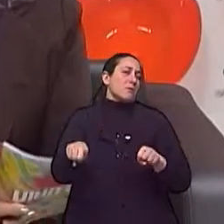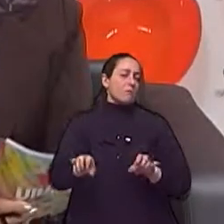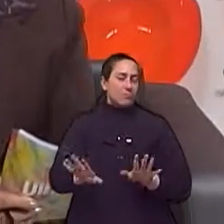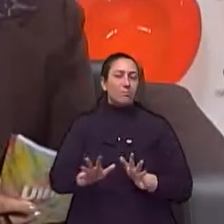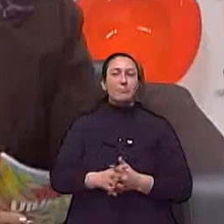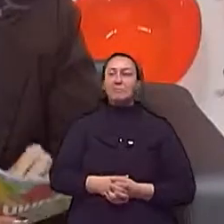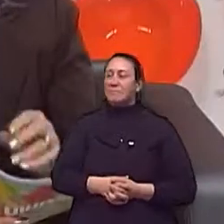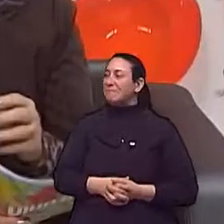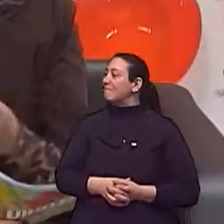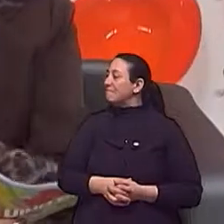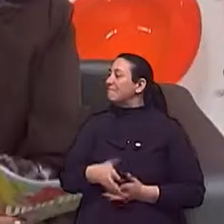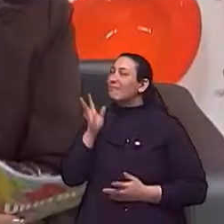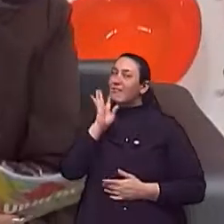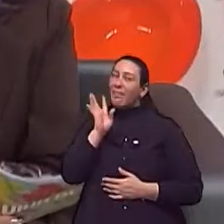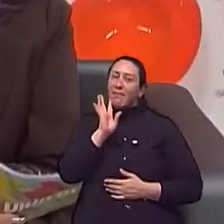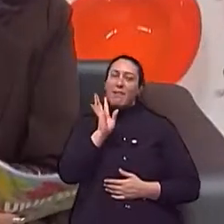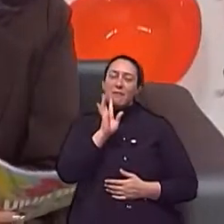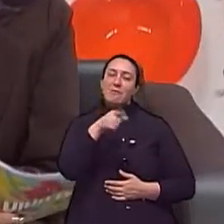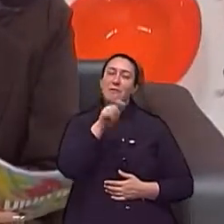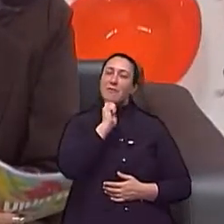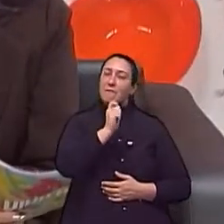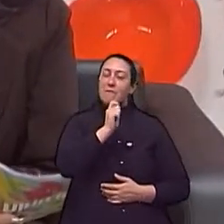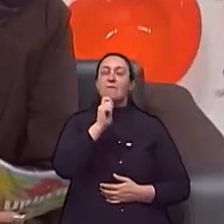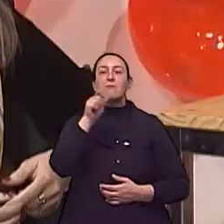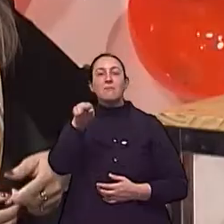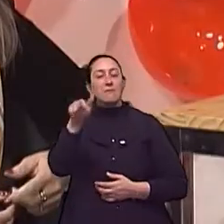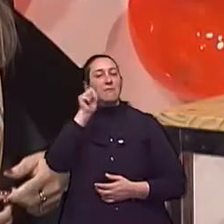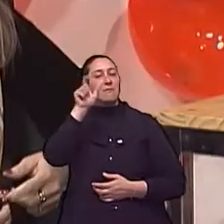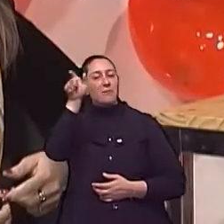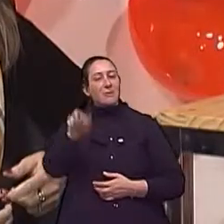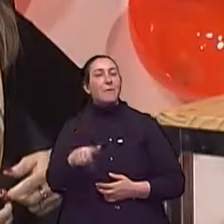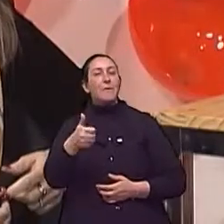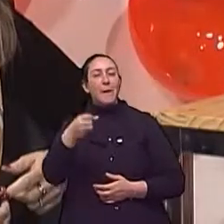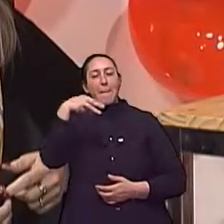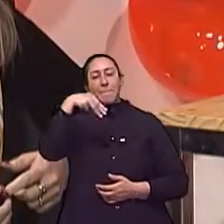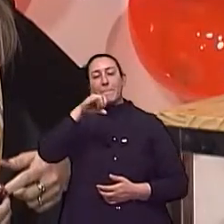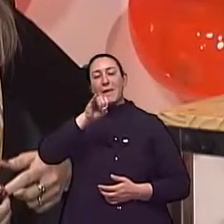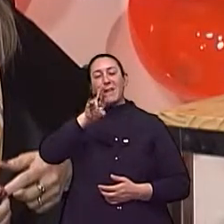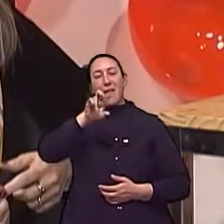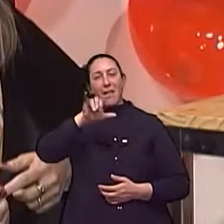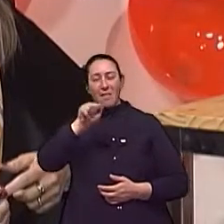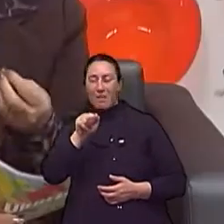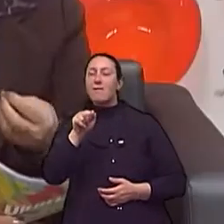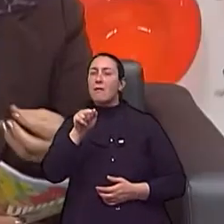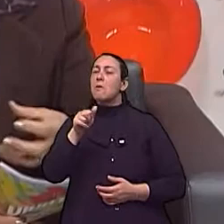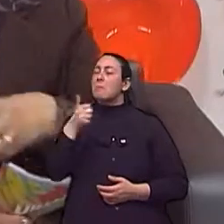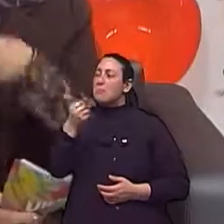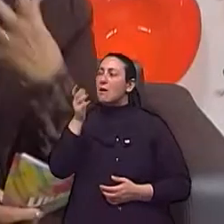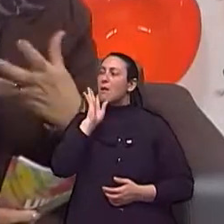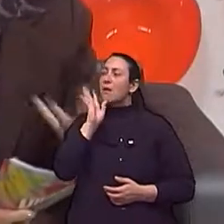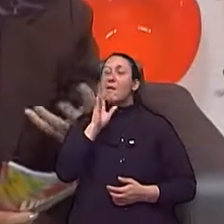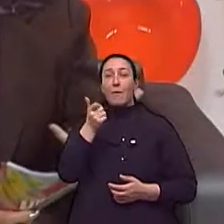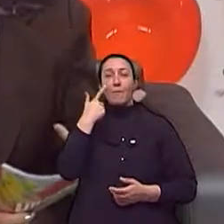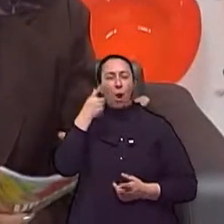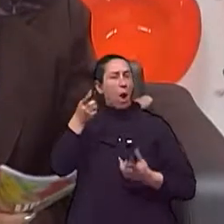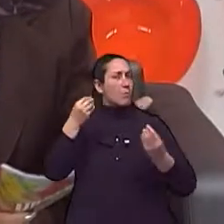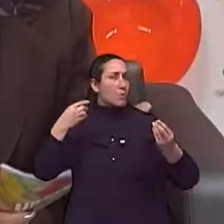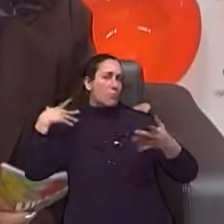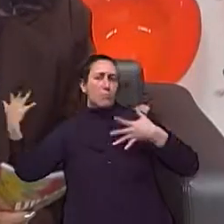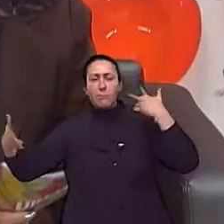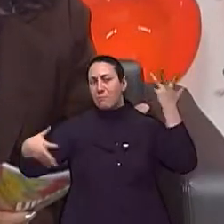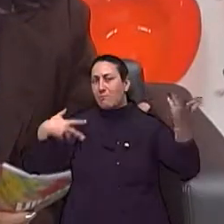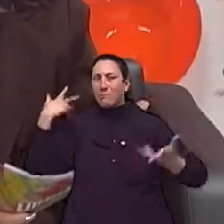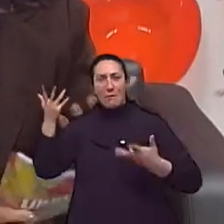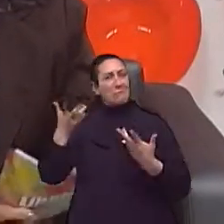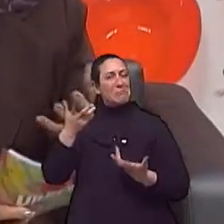olha que maravilha ouvir essa essa pessoa falar desse jeito né amireia que coisa incrível o dinamismo dela